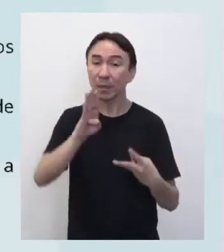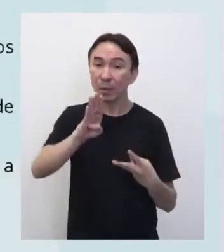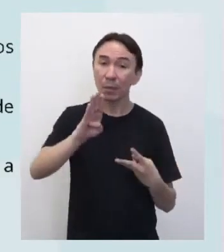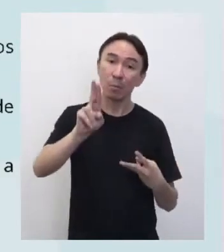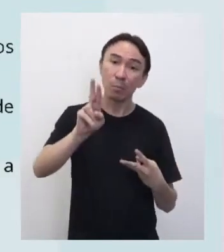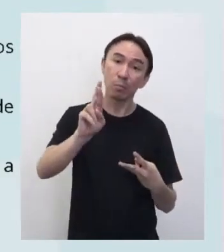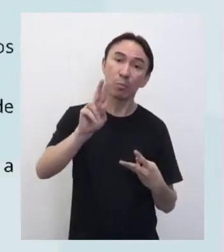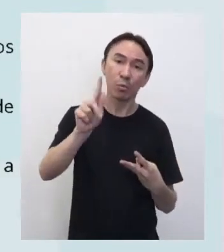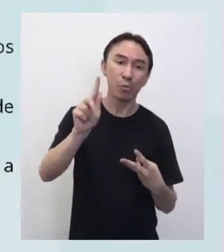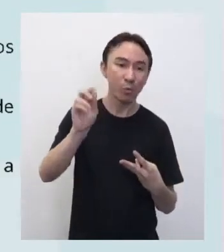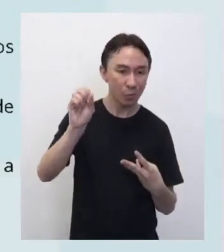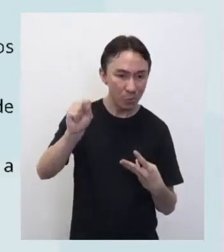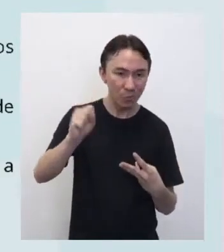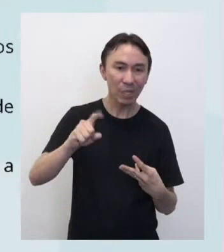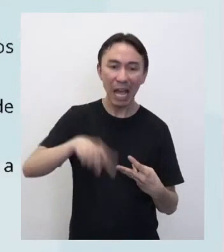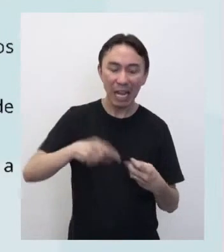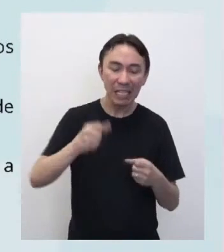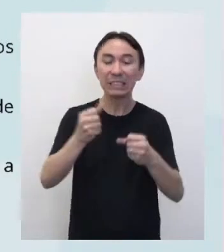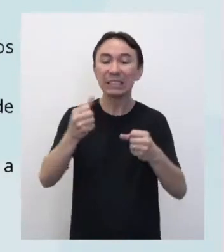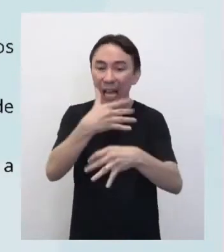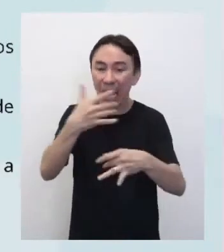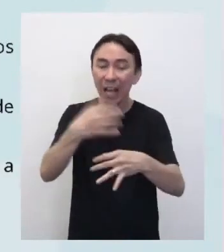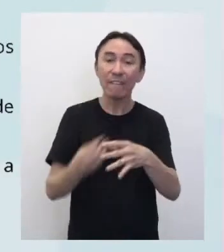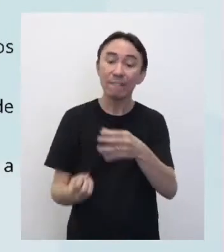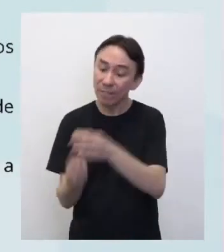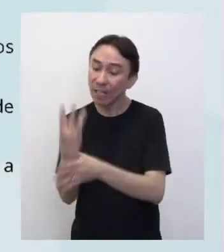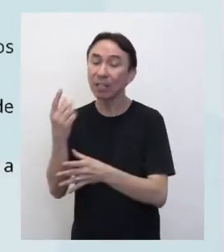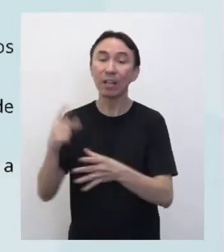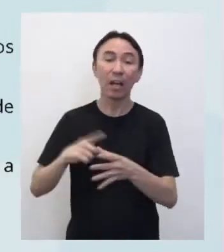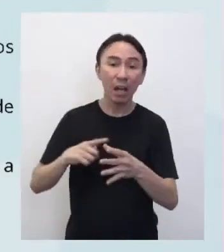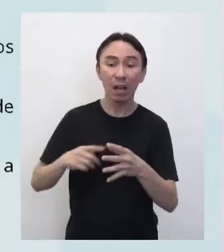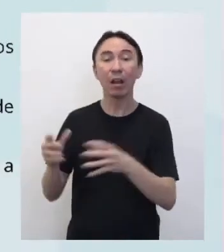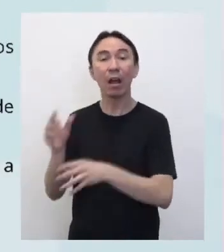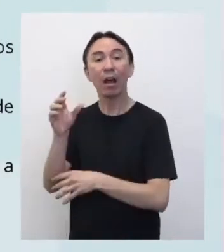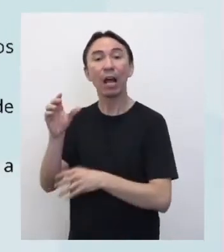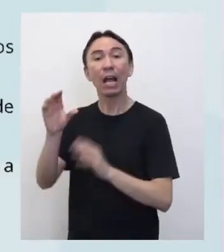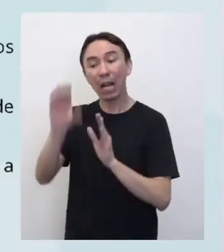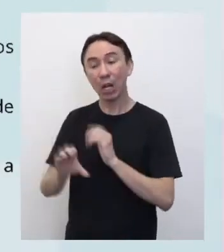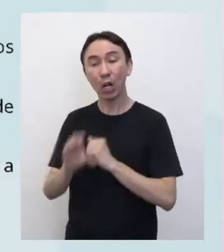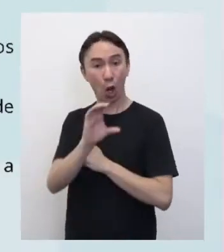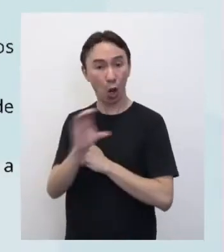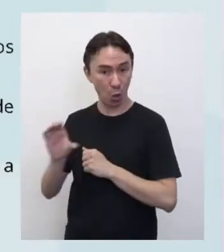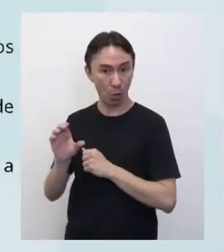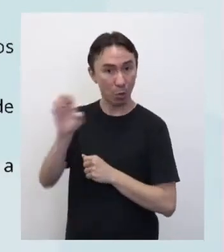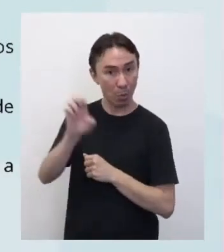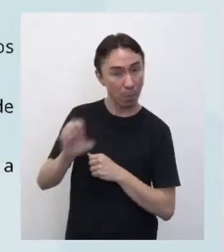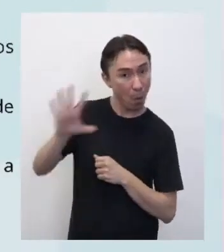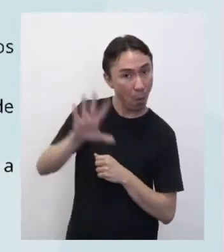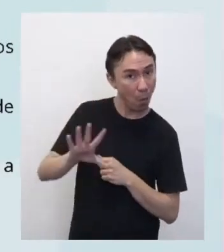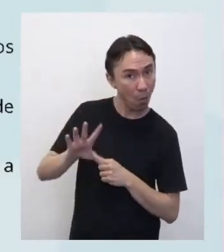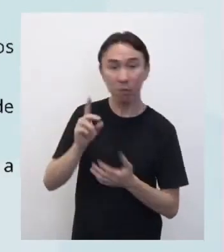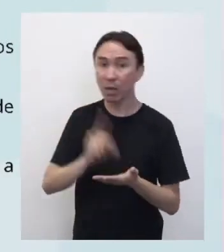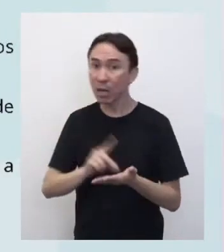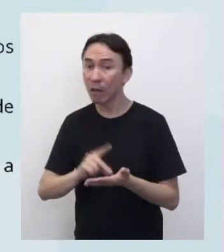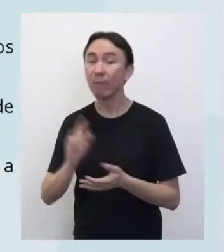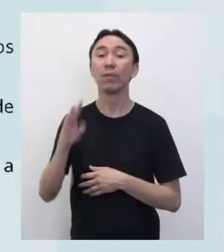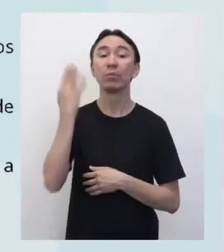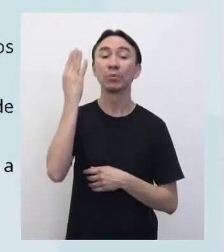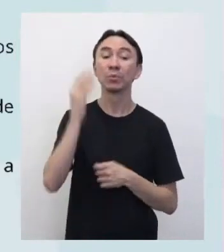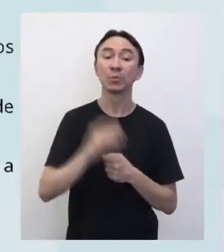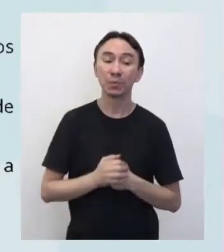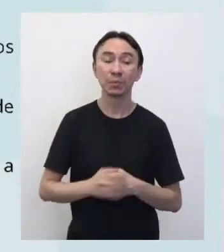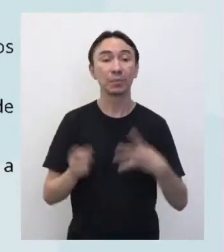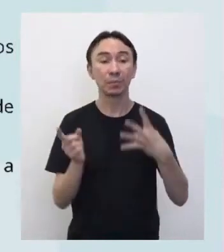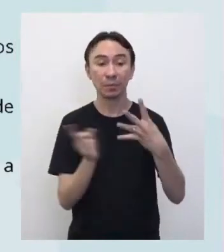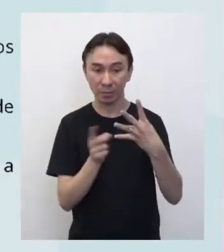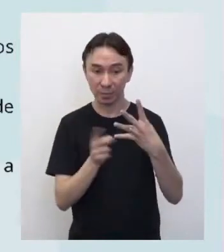cristãos europeus nos territórios conquistados durante as cruzadas. Verdadeiro ou falso? Quarta